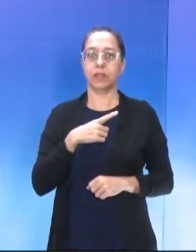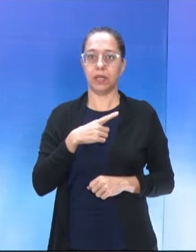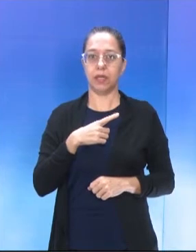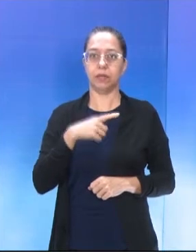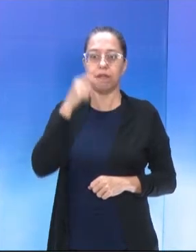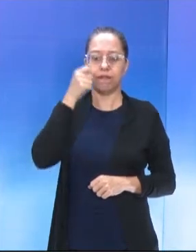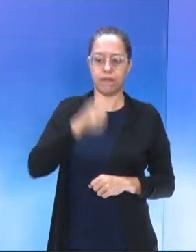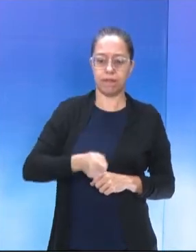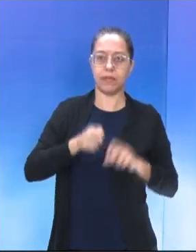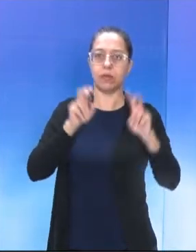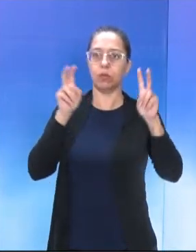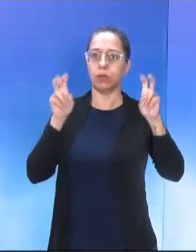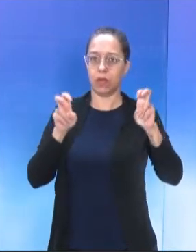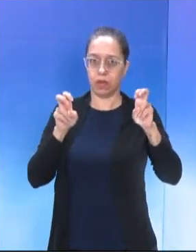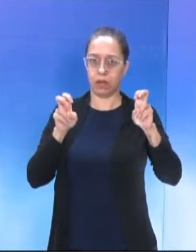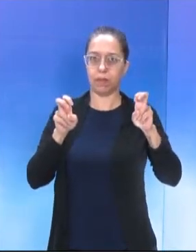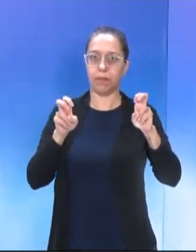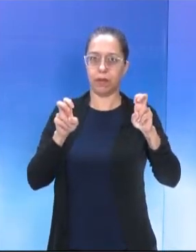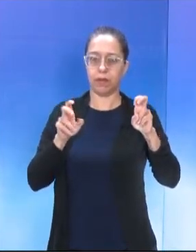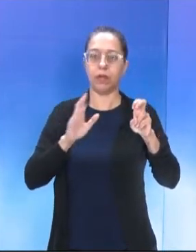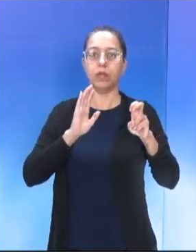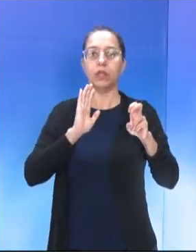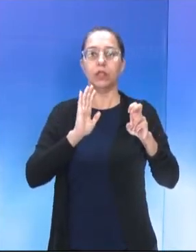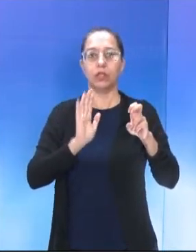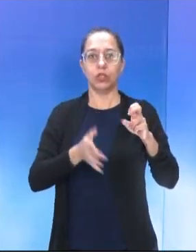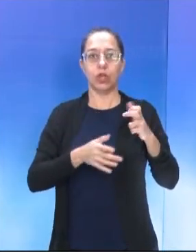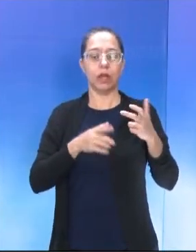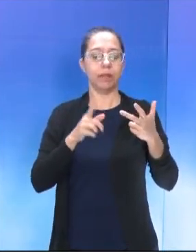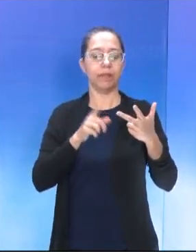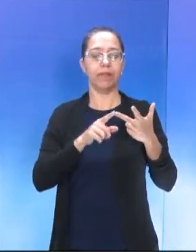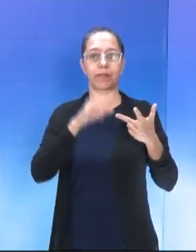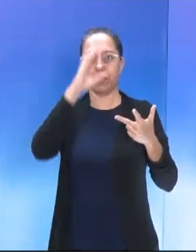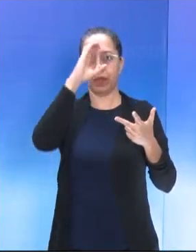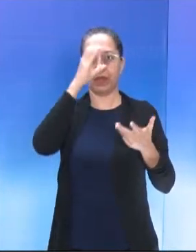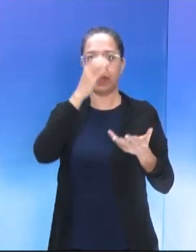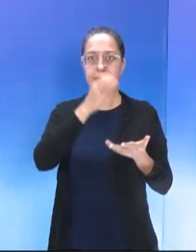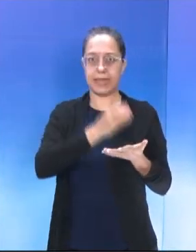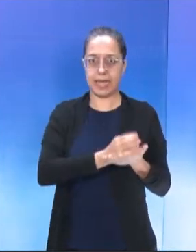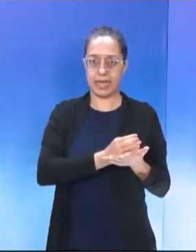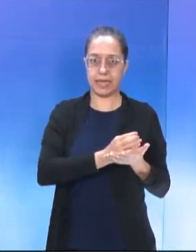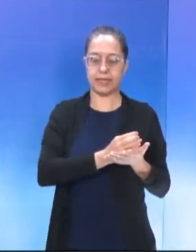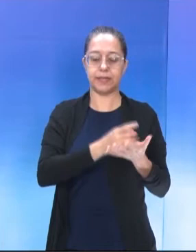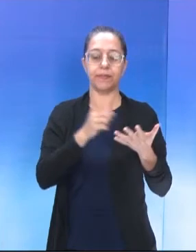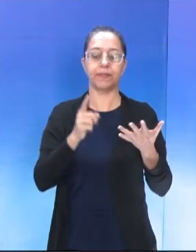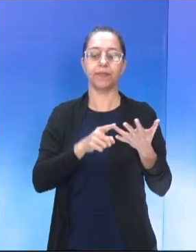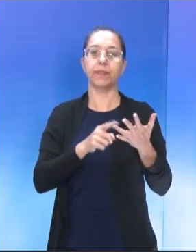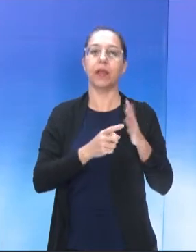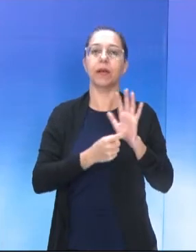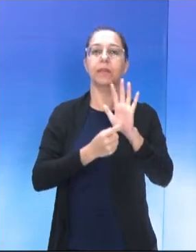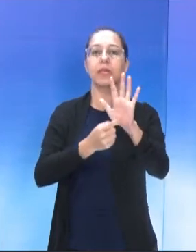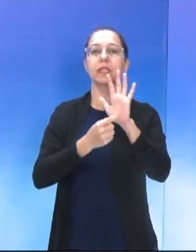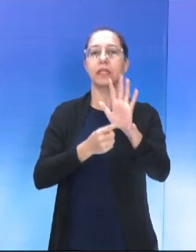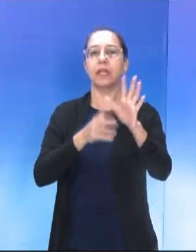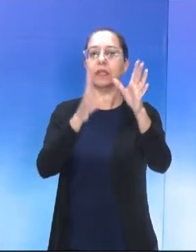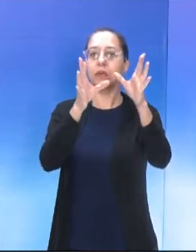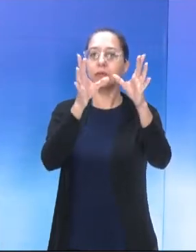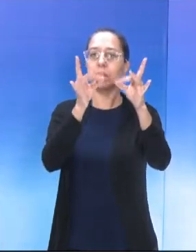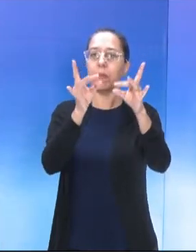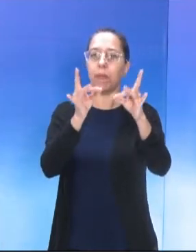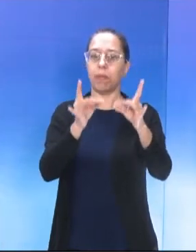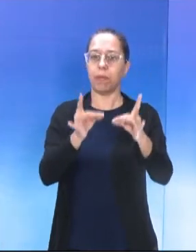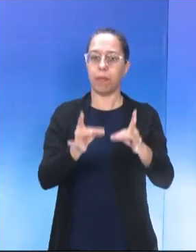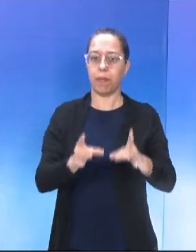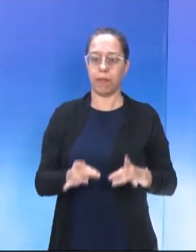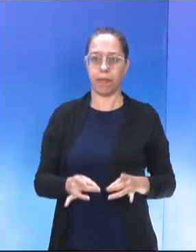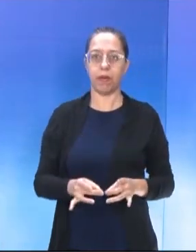afirmação e tema, aula passada. Já temos tese, aula passada. A apresentação dos argumentos, você vai só escrever os